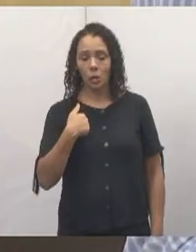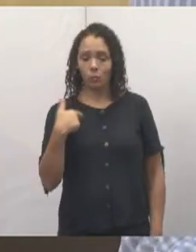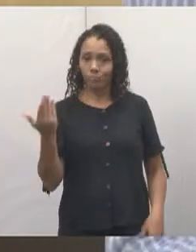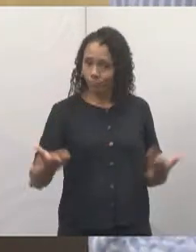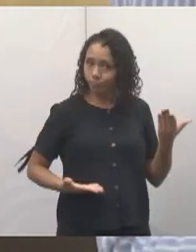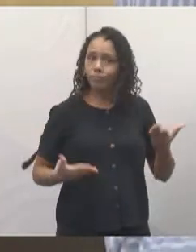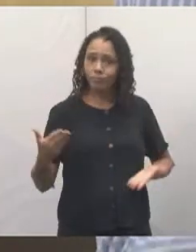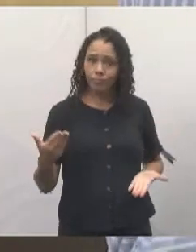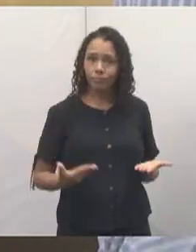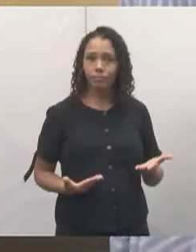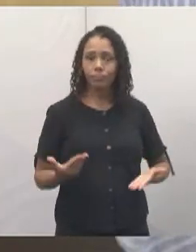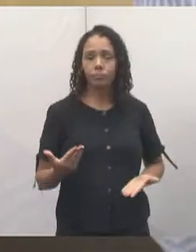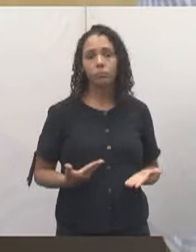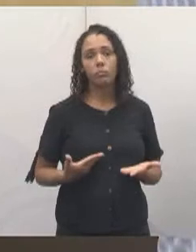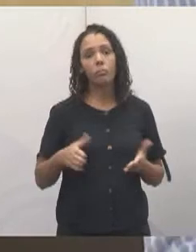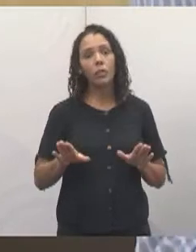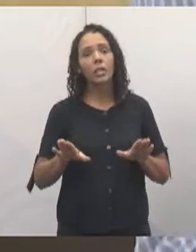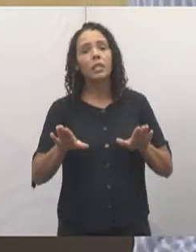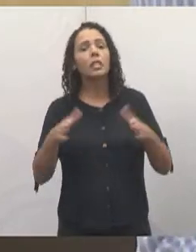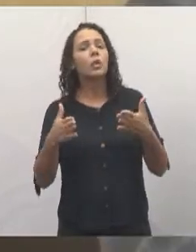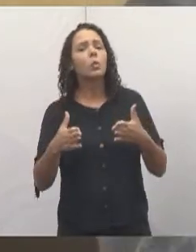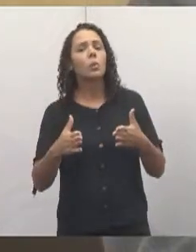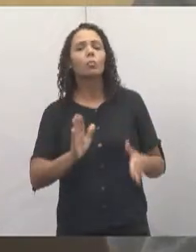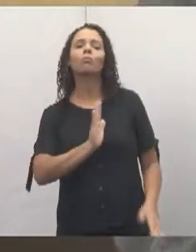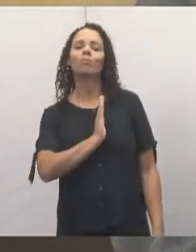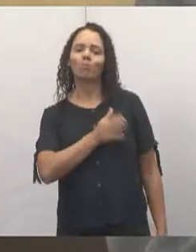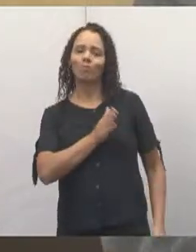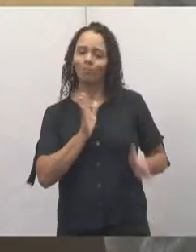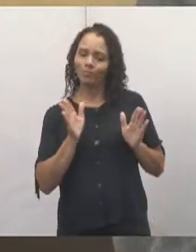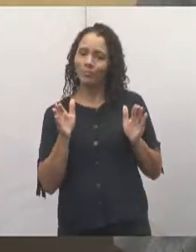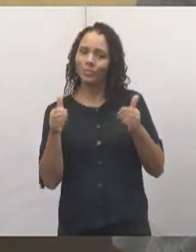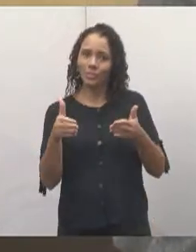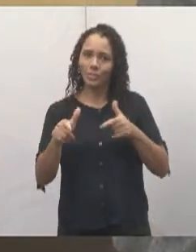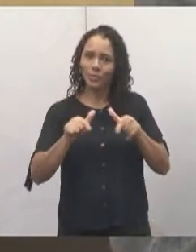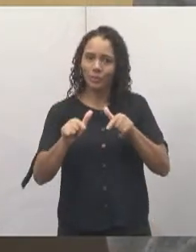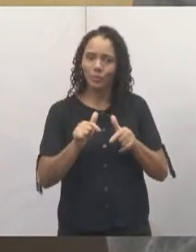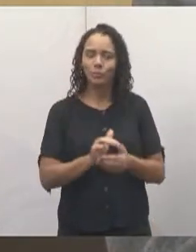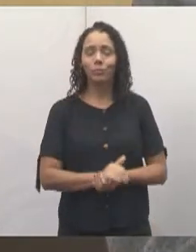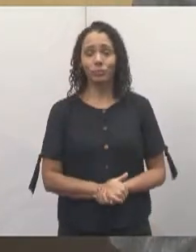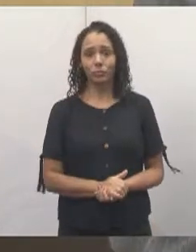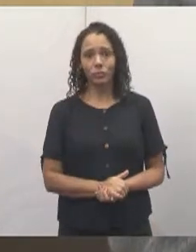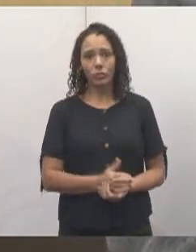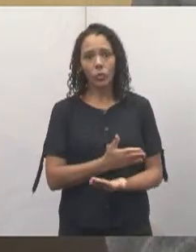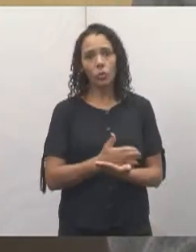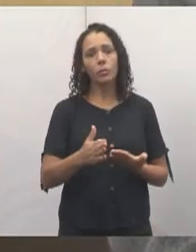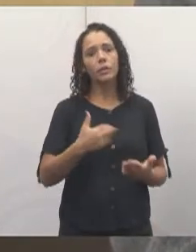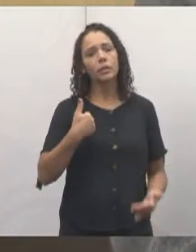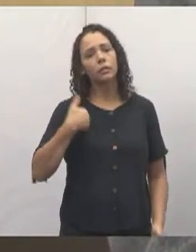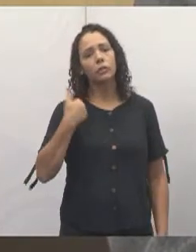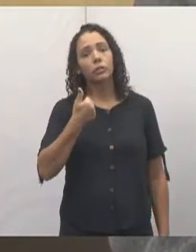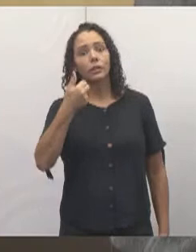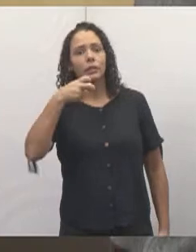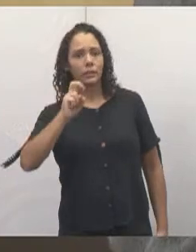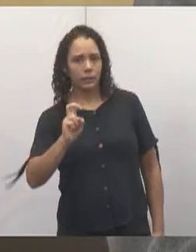E então, tudo que eu faço é de coração. Eu comecei aos 15 anos em cartório,